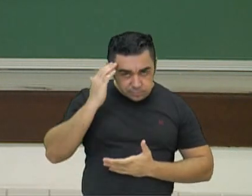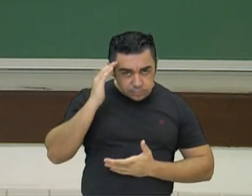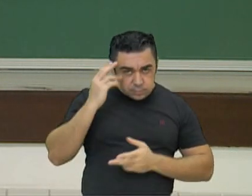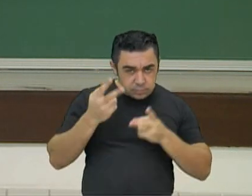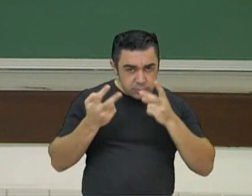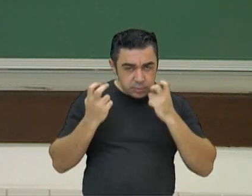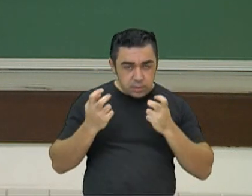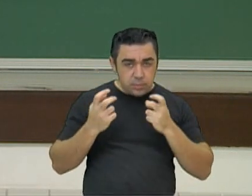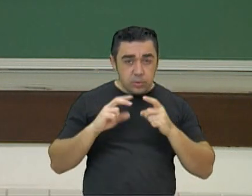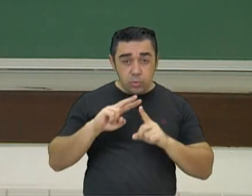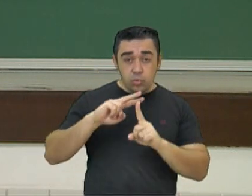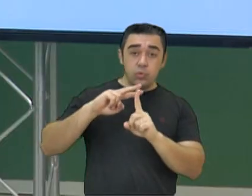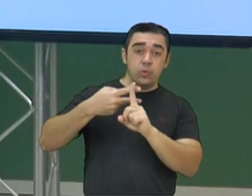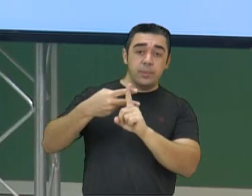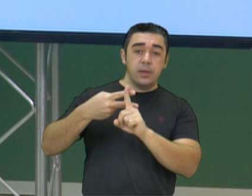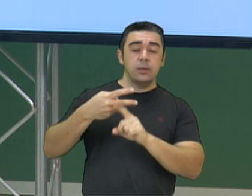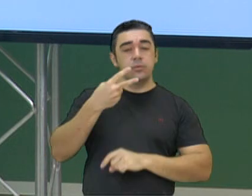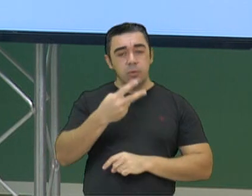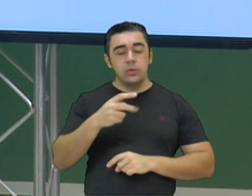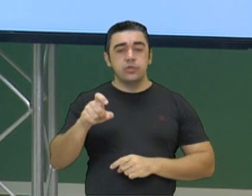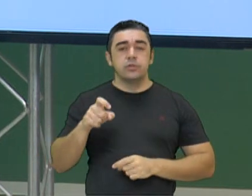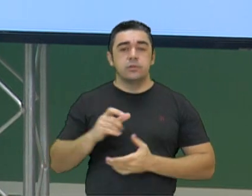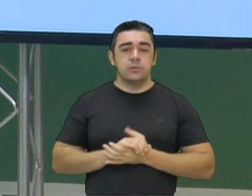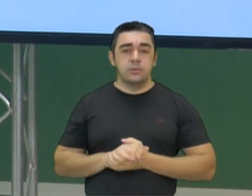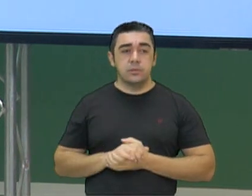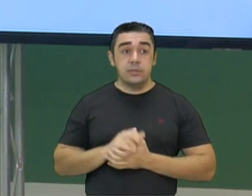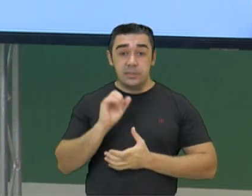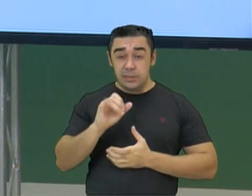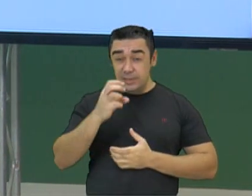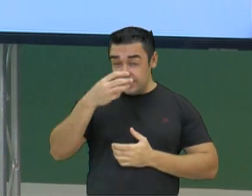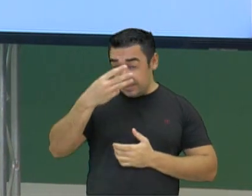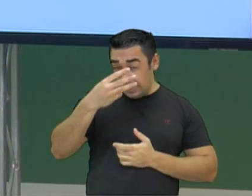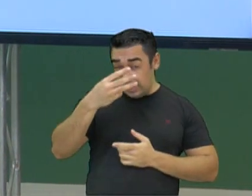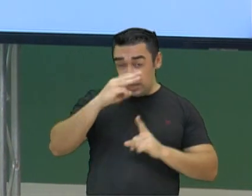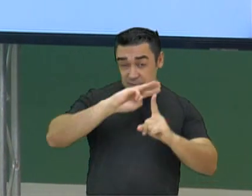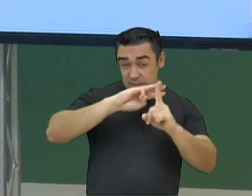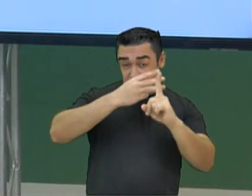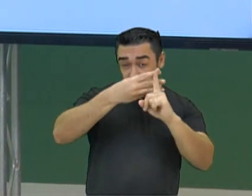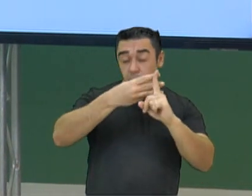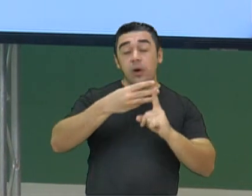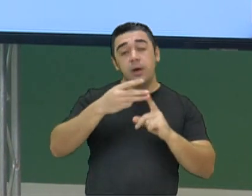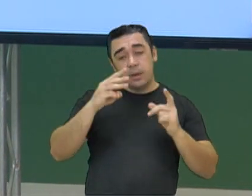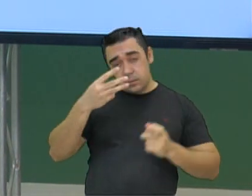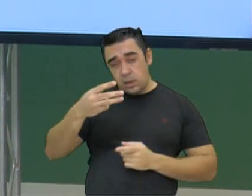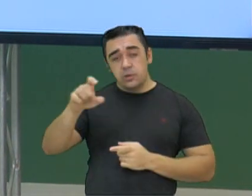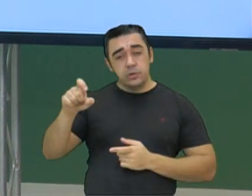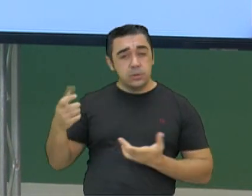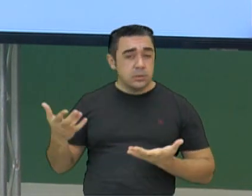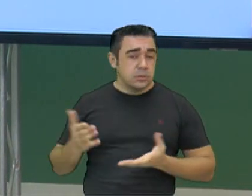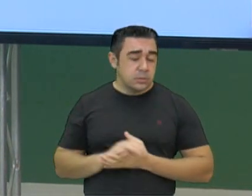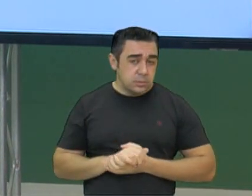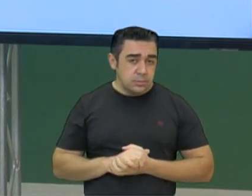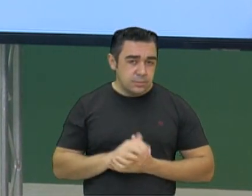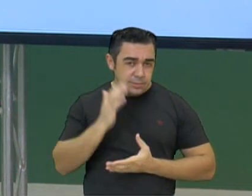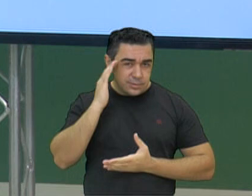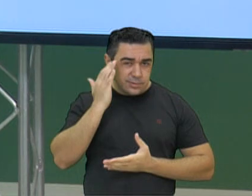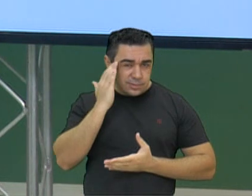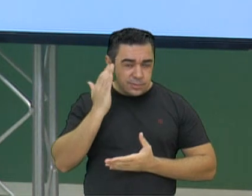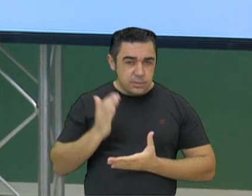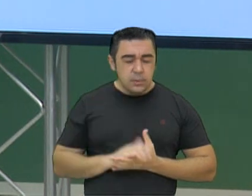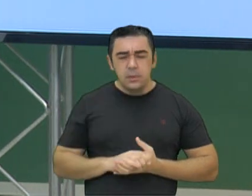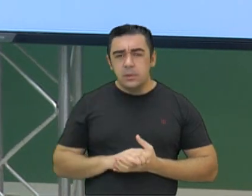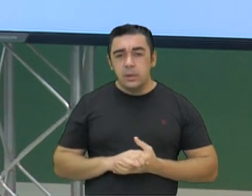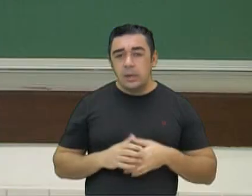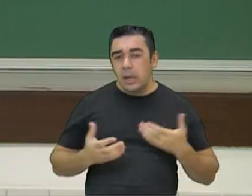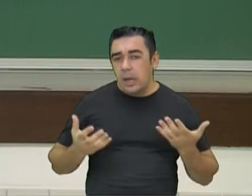Ou seja, se eu fazer uma força 3 vezes maior, a deformação será 3 vezes maior.